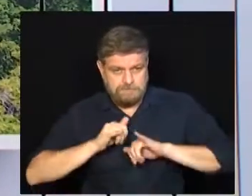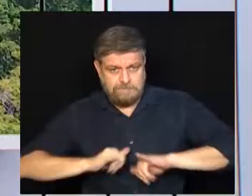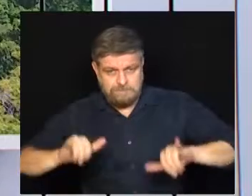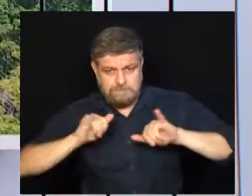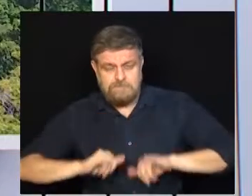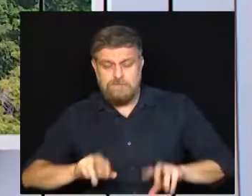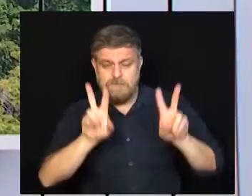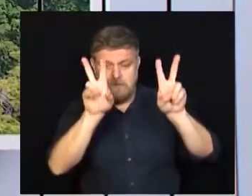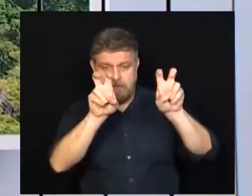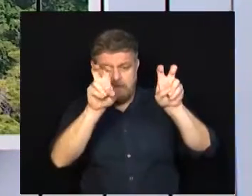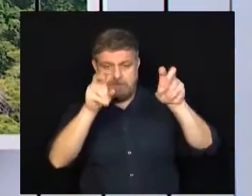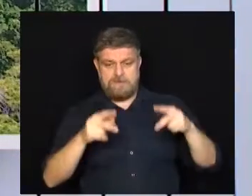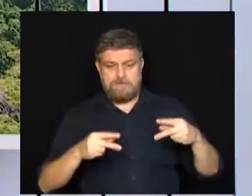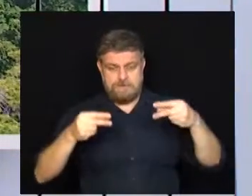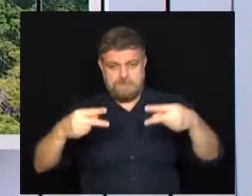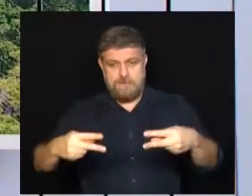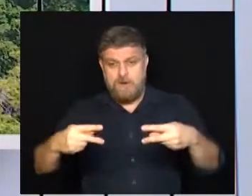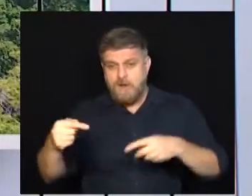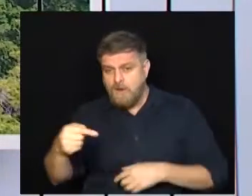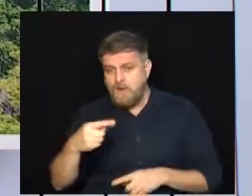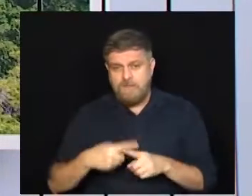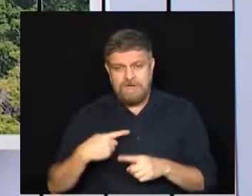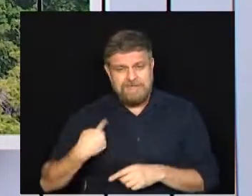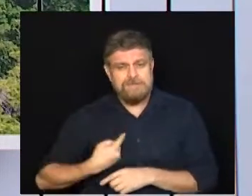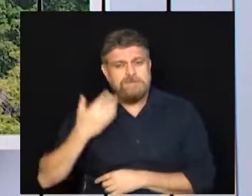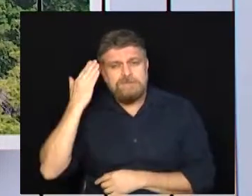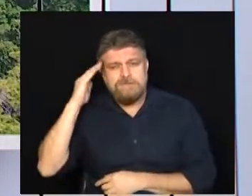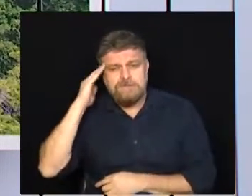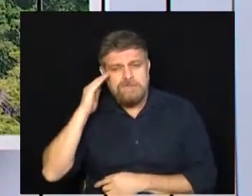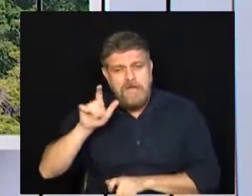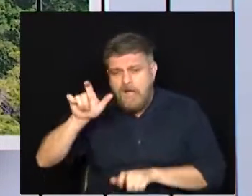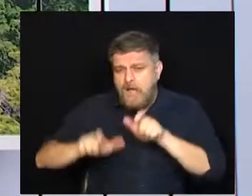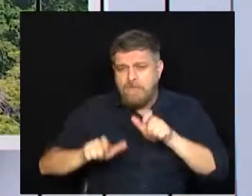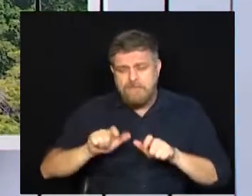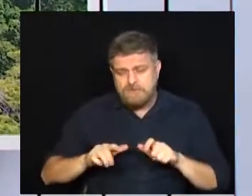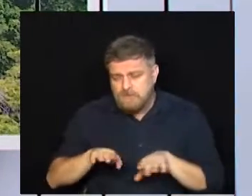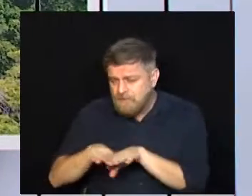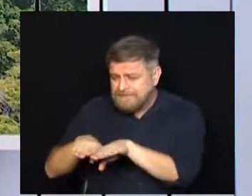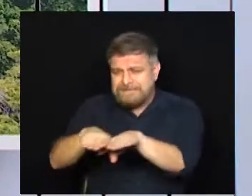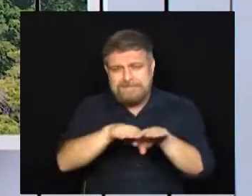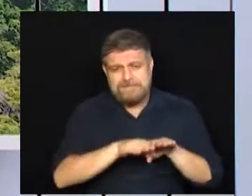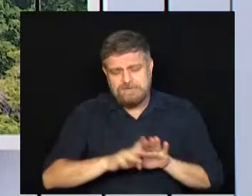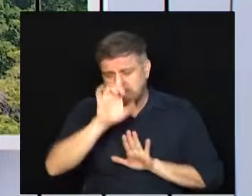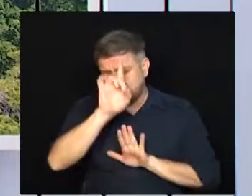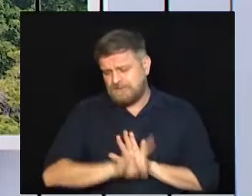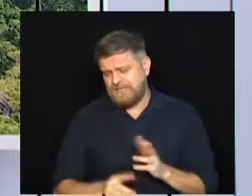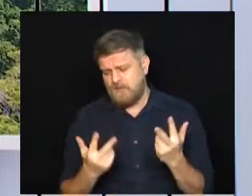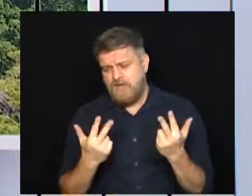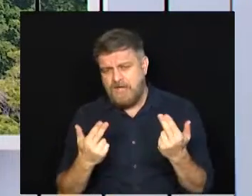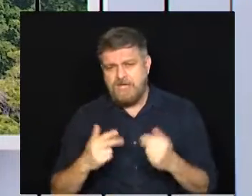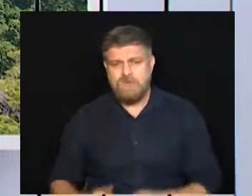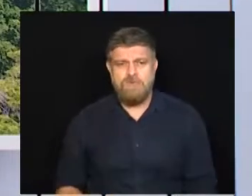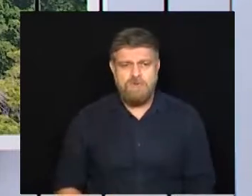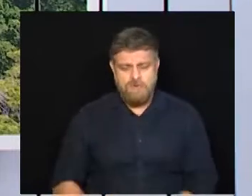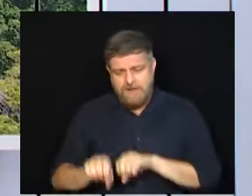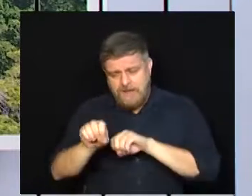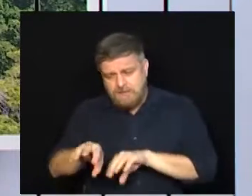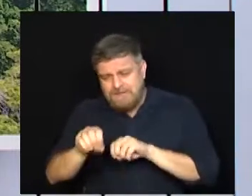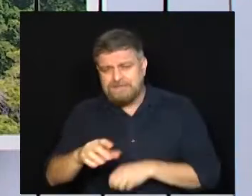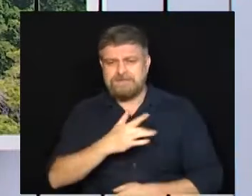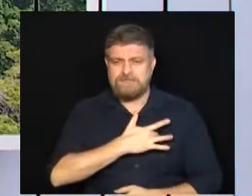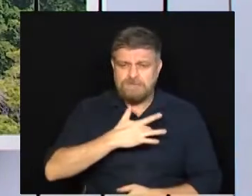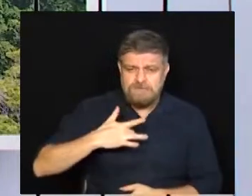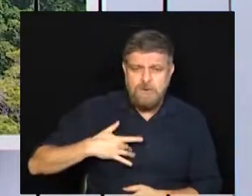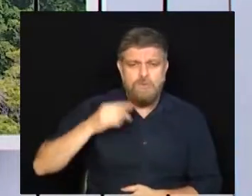a gente trouxe, porque a gente entende que todas as pessoas têm o mesmo direito, direito à educação, direito à cidade, direito à saúde,